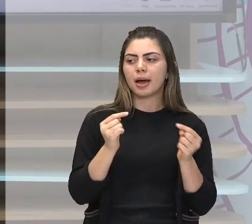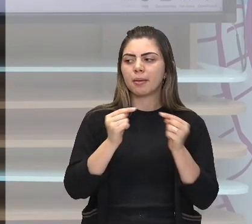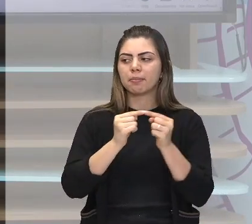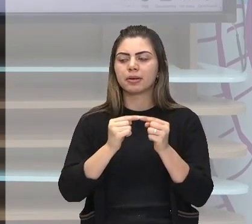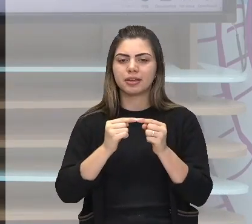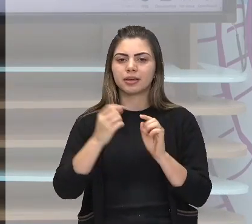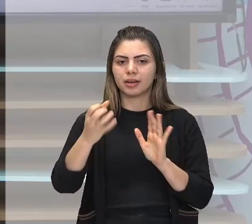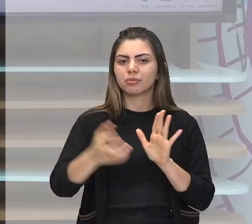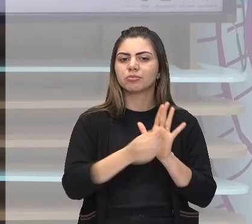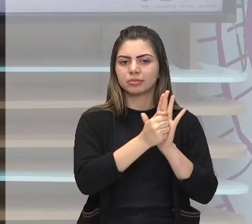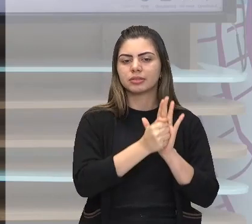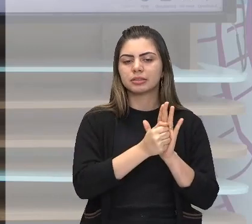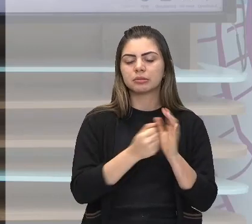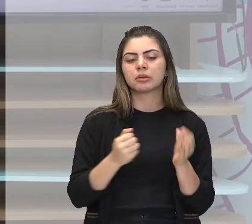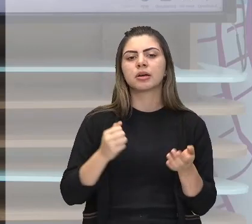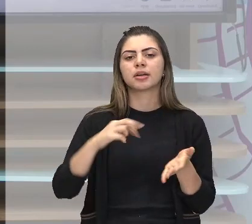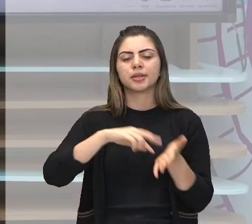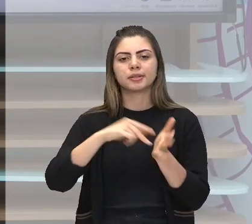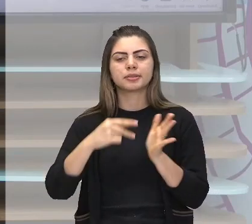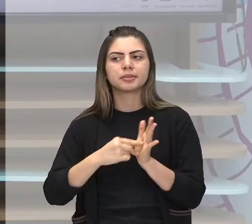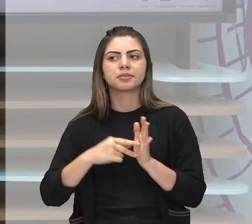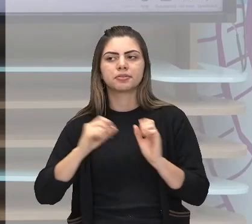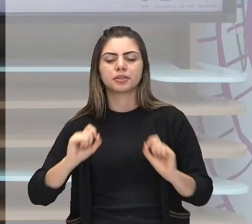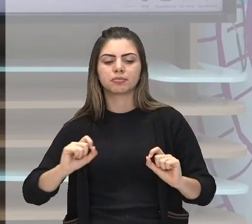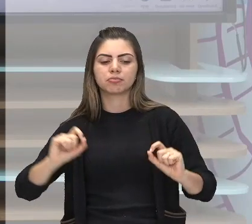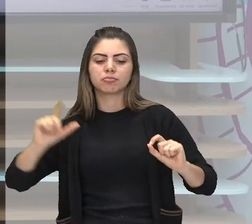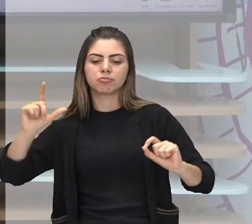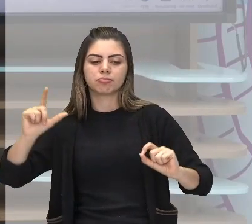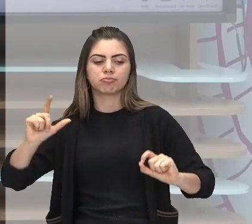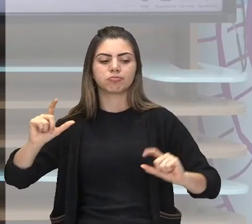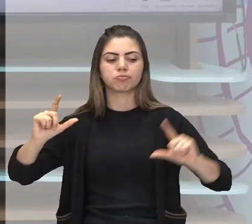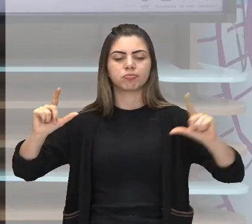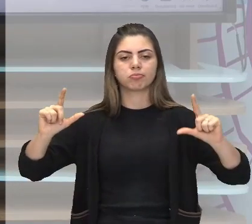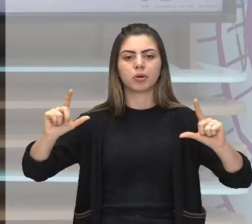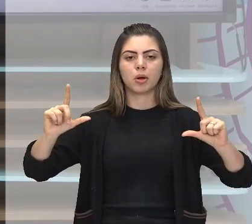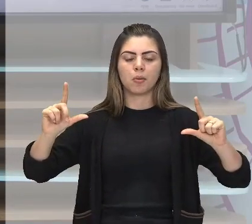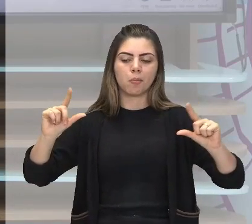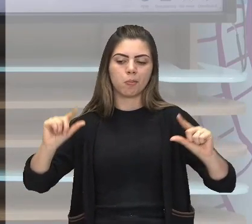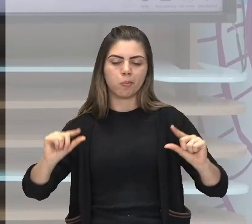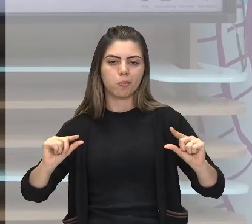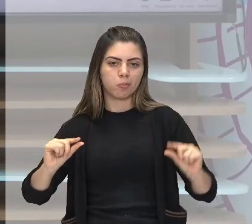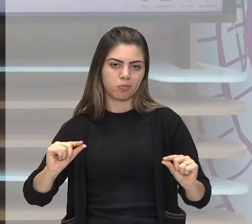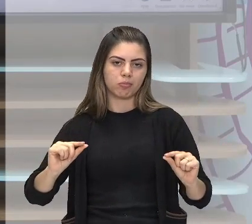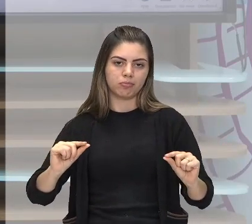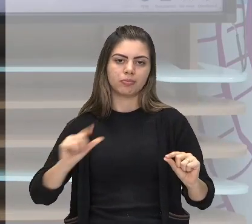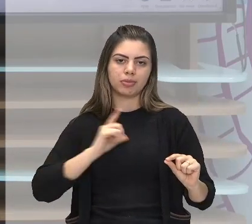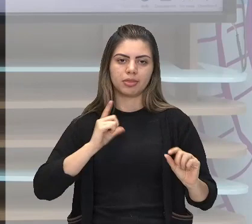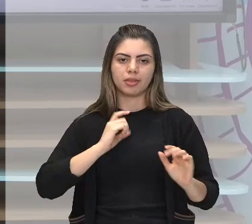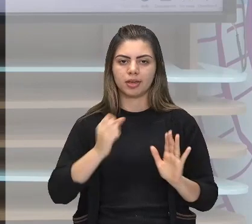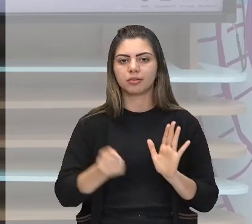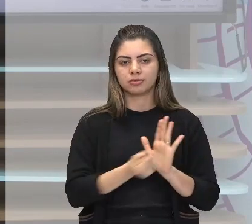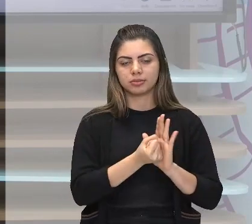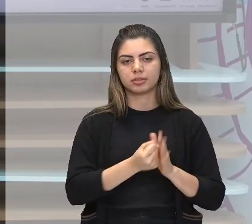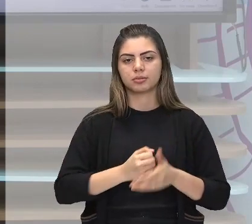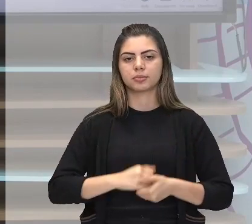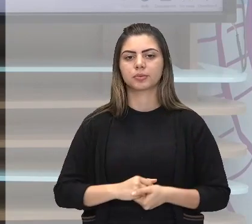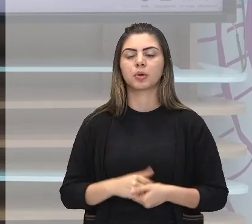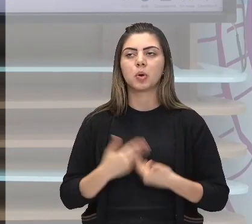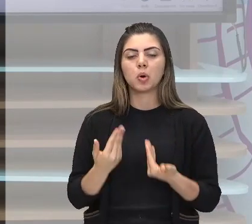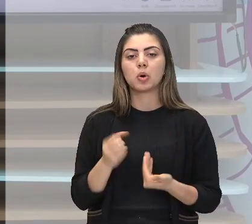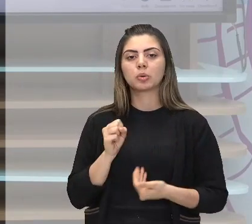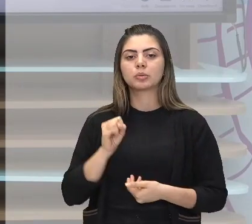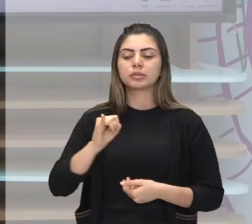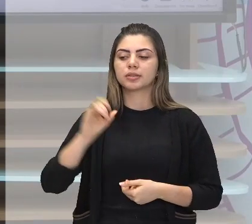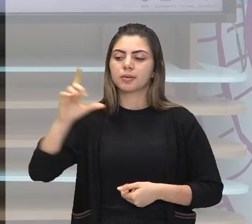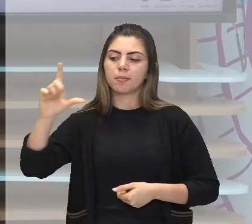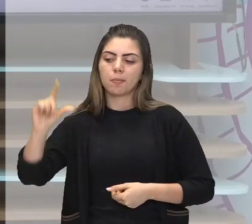certo? E crescimento, você pode colocar essas setas para cima. E decrescimento, você pode indicar